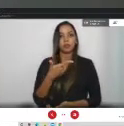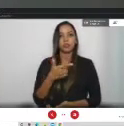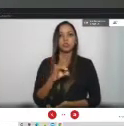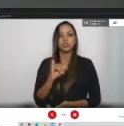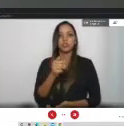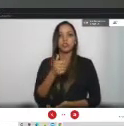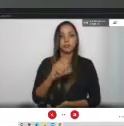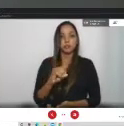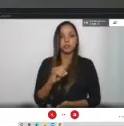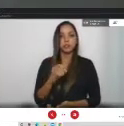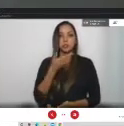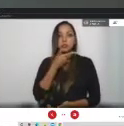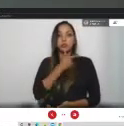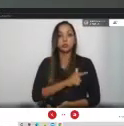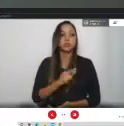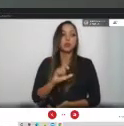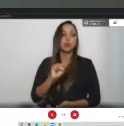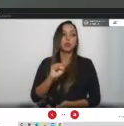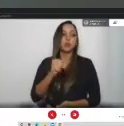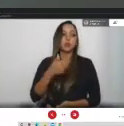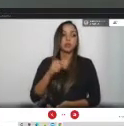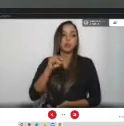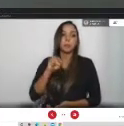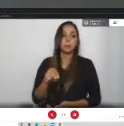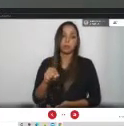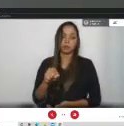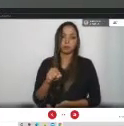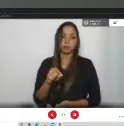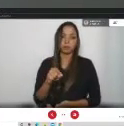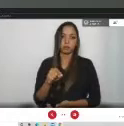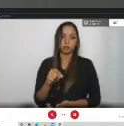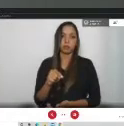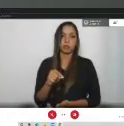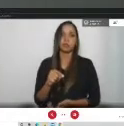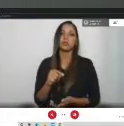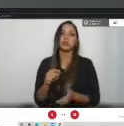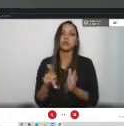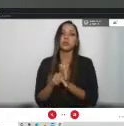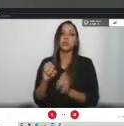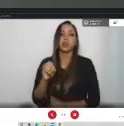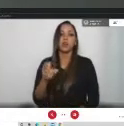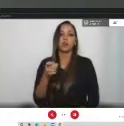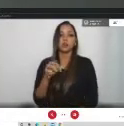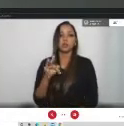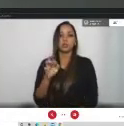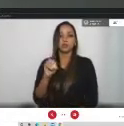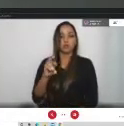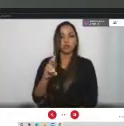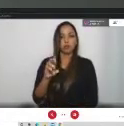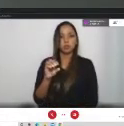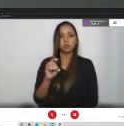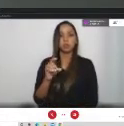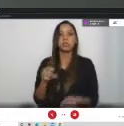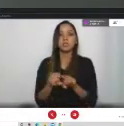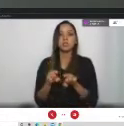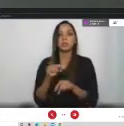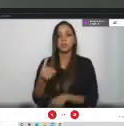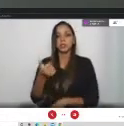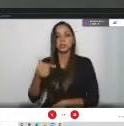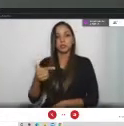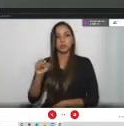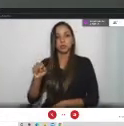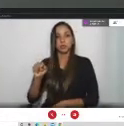vacina, 116,5 mil da Oxford e 62,5 mil da Coronavac. Esse